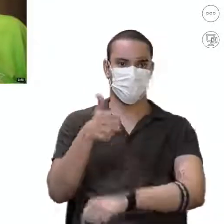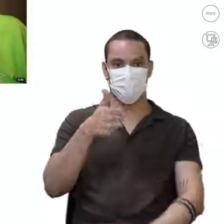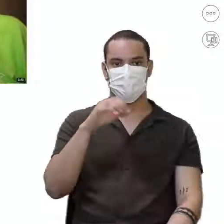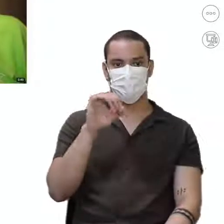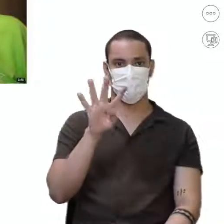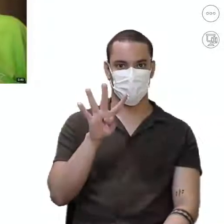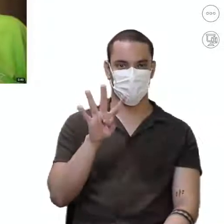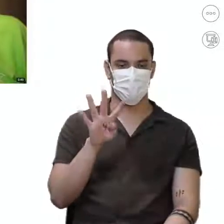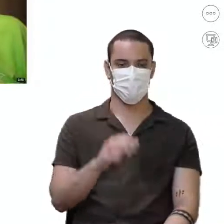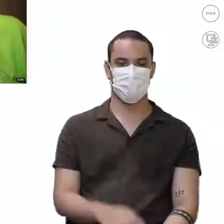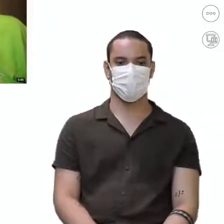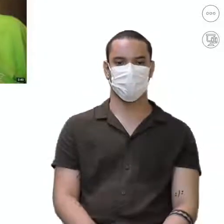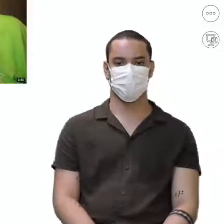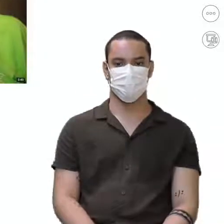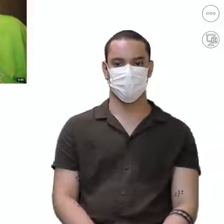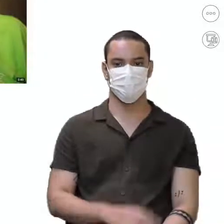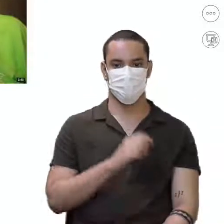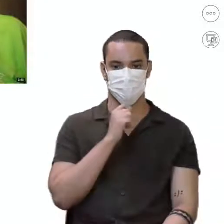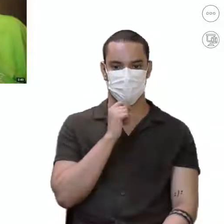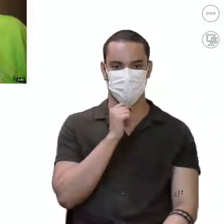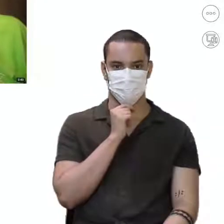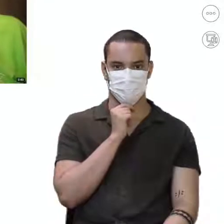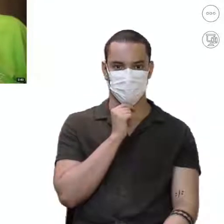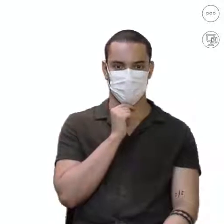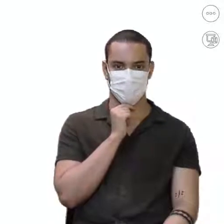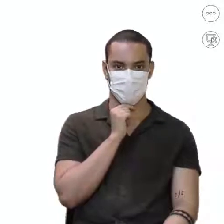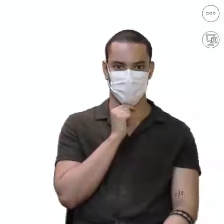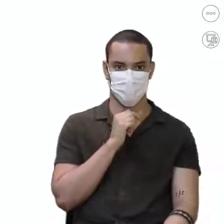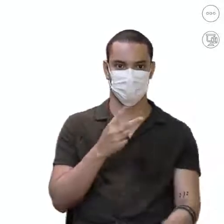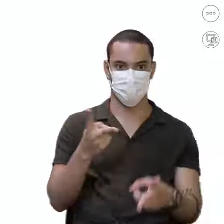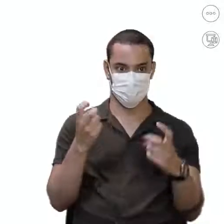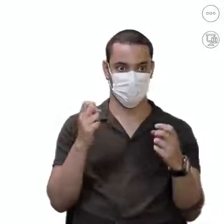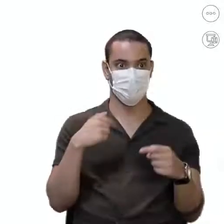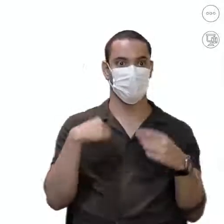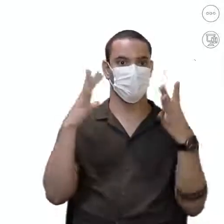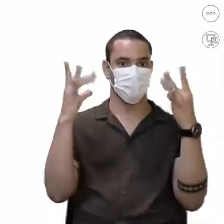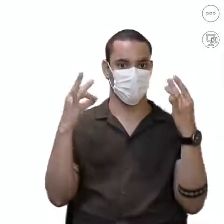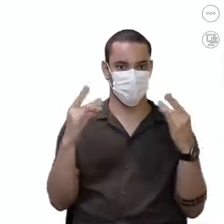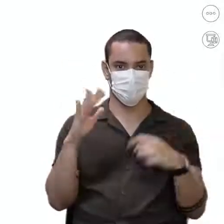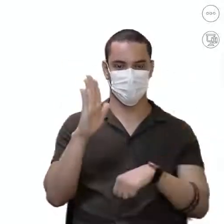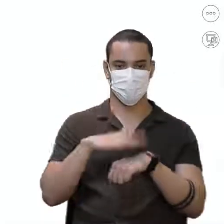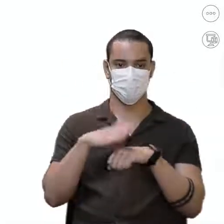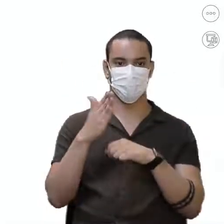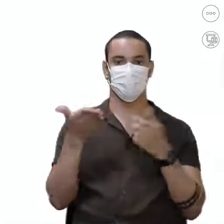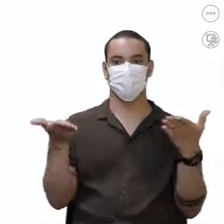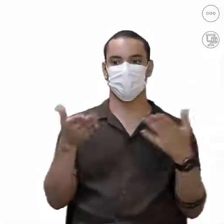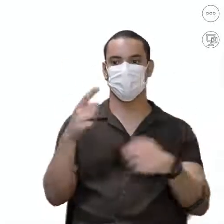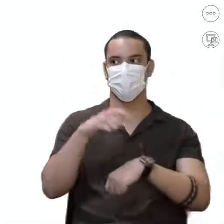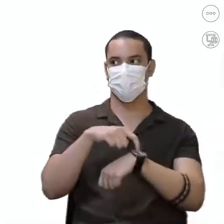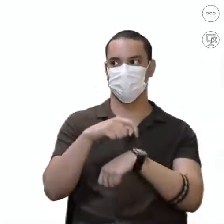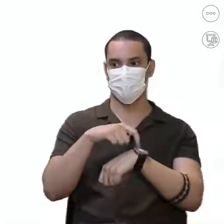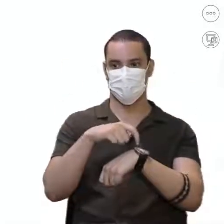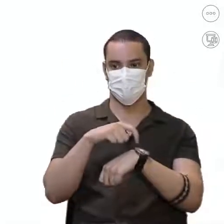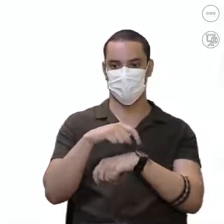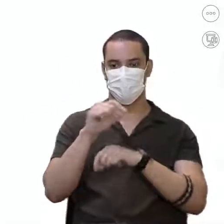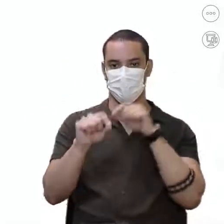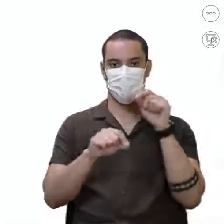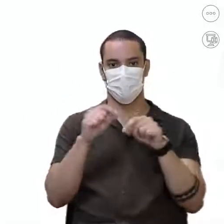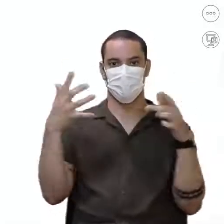idade, certo? Perceba que aqui, não fui mais específica no texto. Chegou agora elas, as